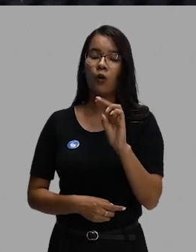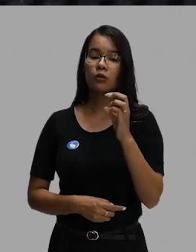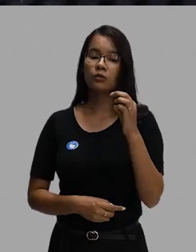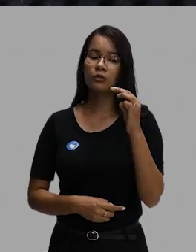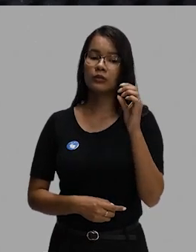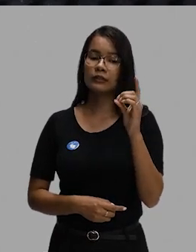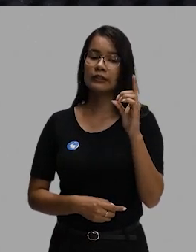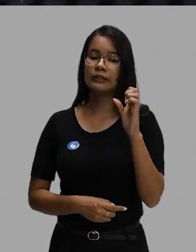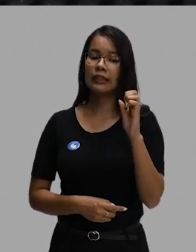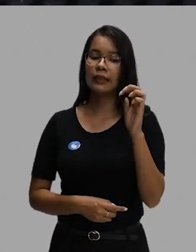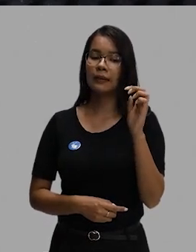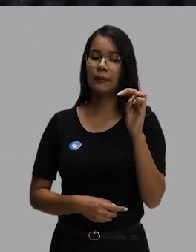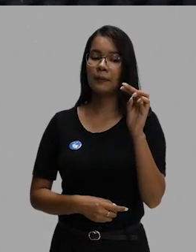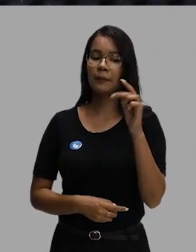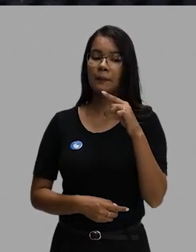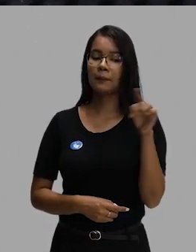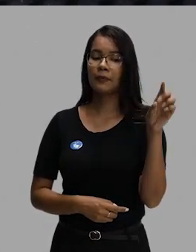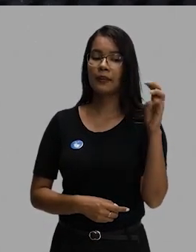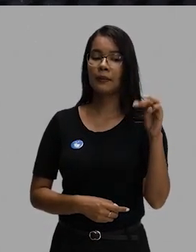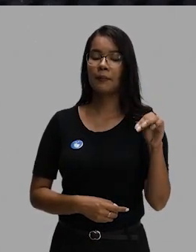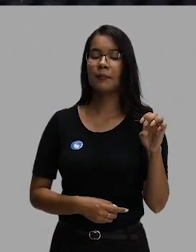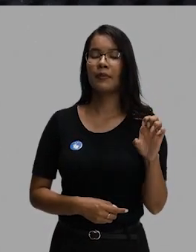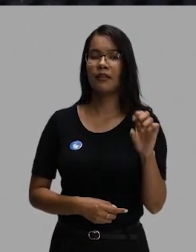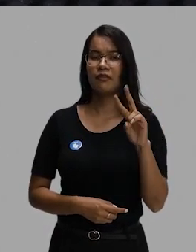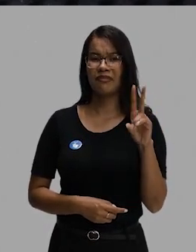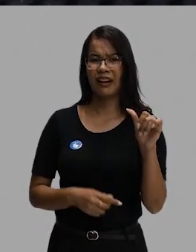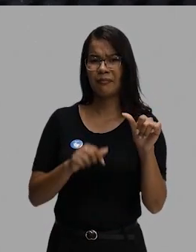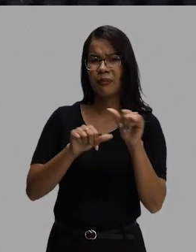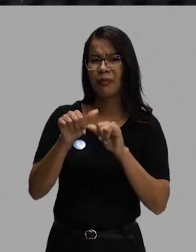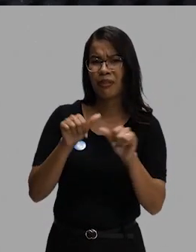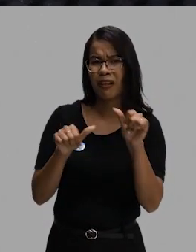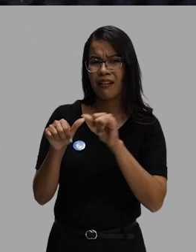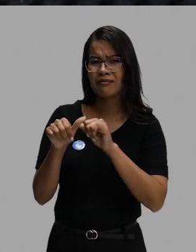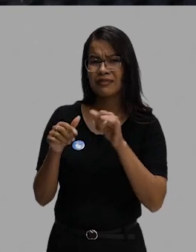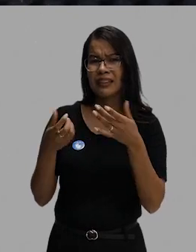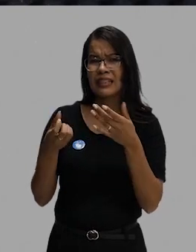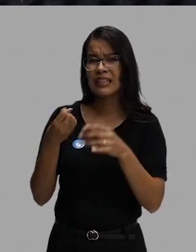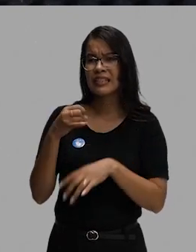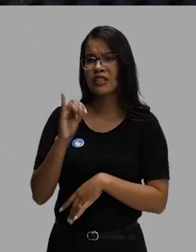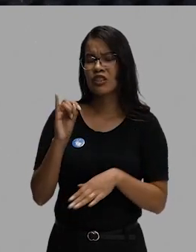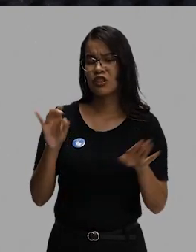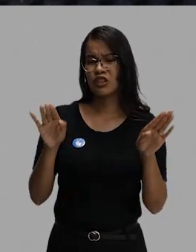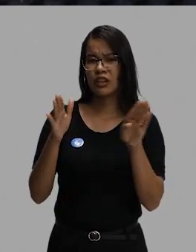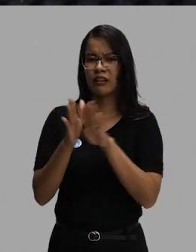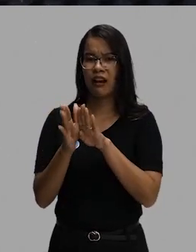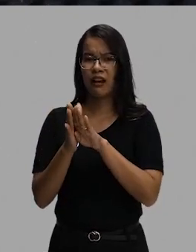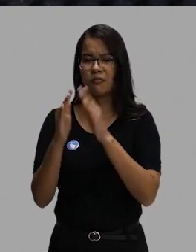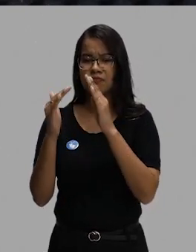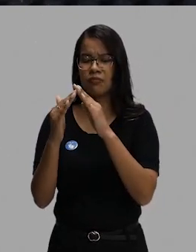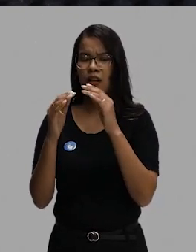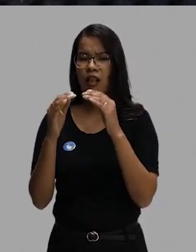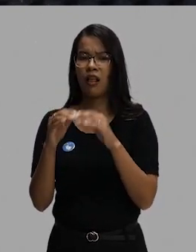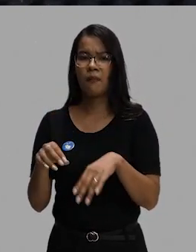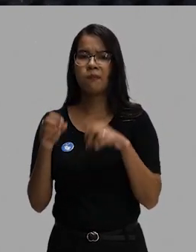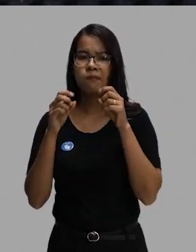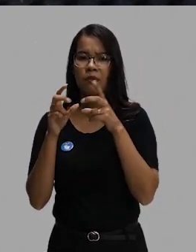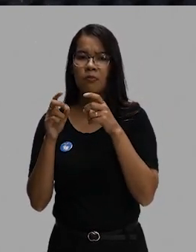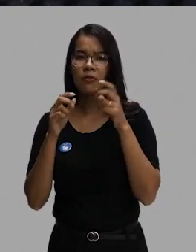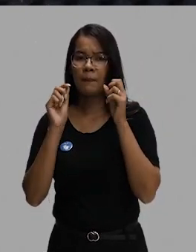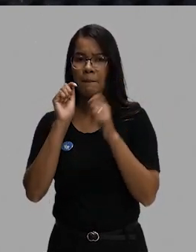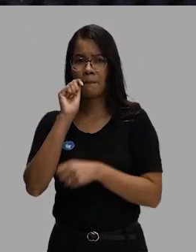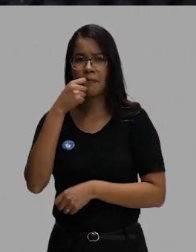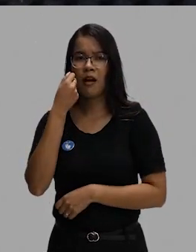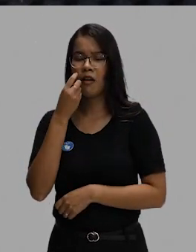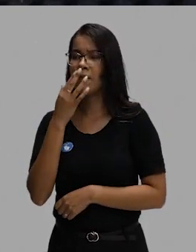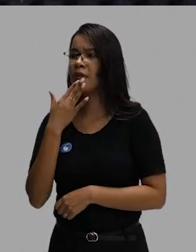pedindo? Não. Se alguém chegar à padaria, eu costumo dizer para os meus alunos, e disser me dê, por favor,